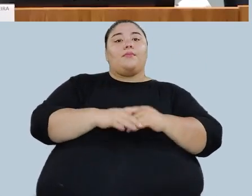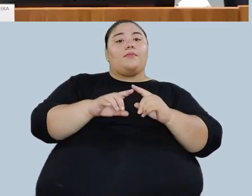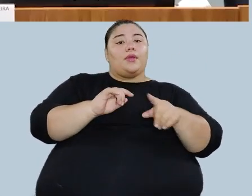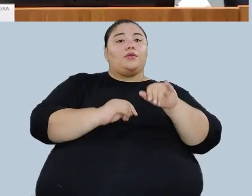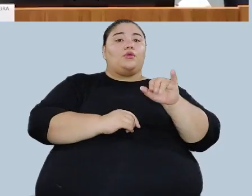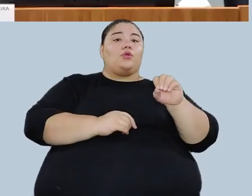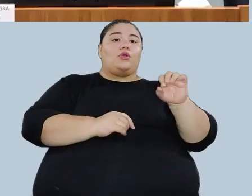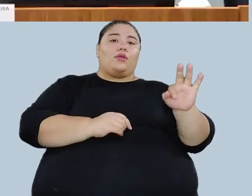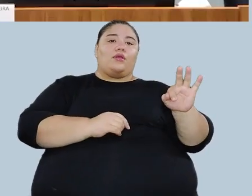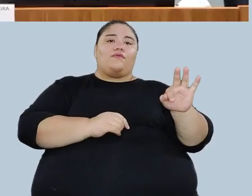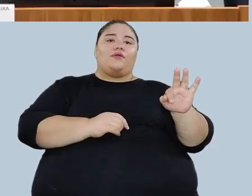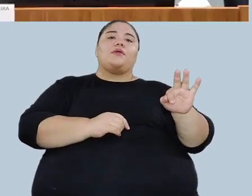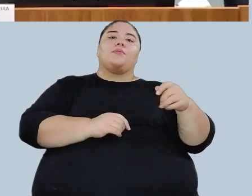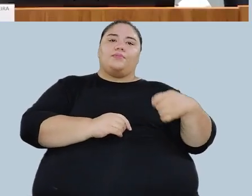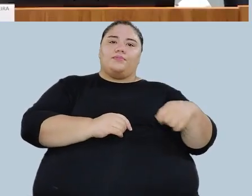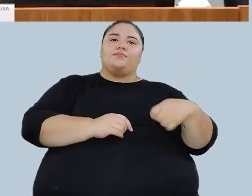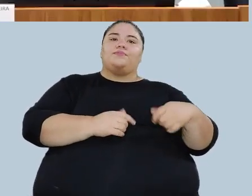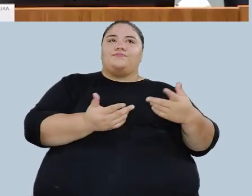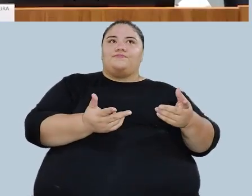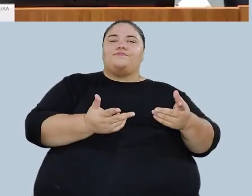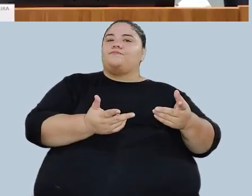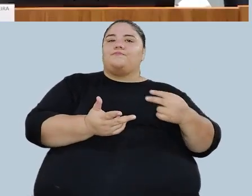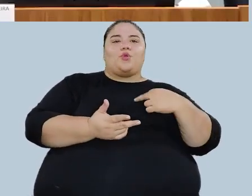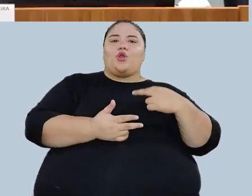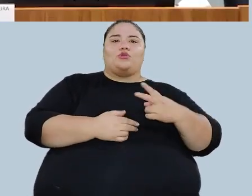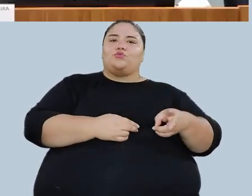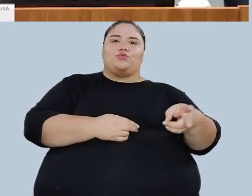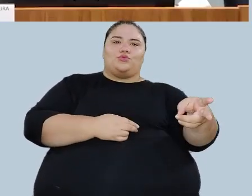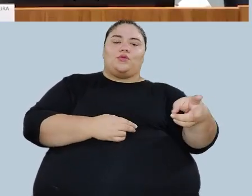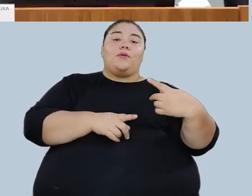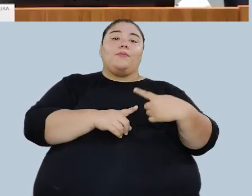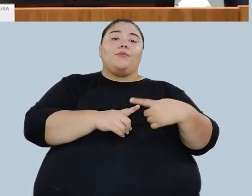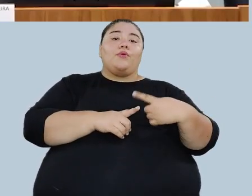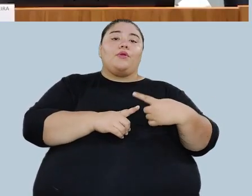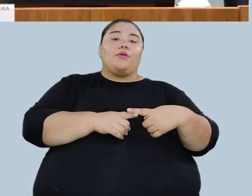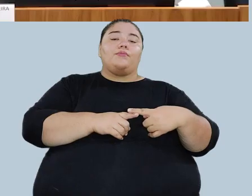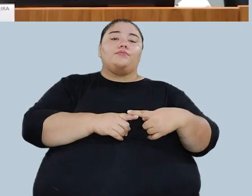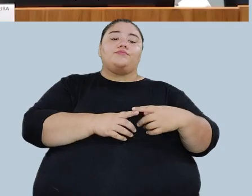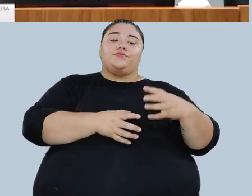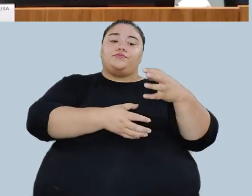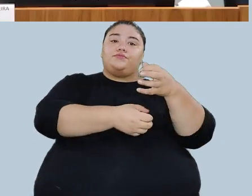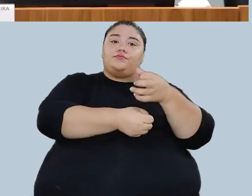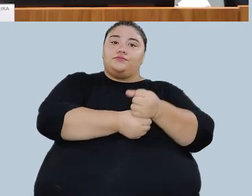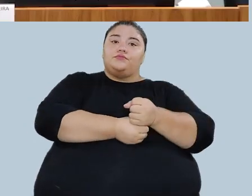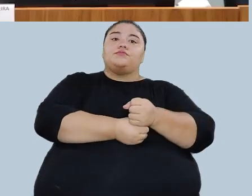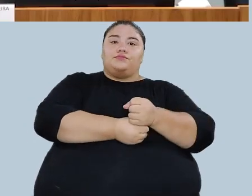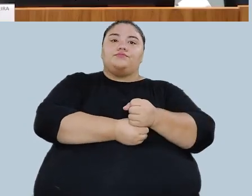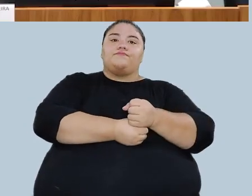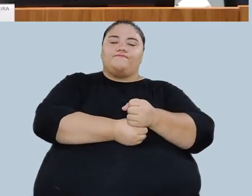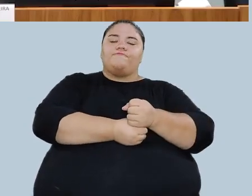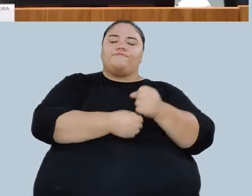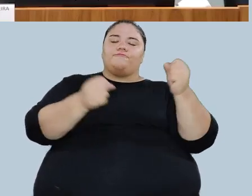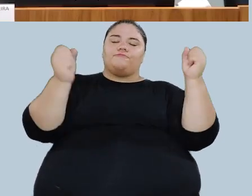o IOF é um imposto que tende a desaparecer. Ele não pode continuar, porque ele será uma hipótese de cumulatividade muito